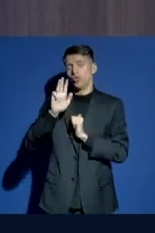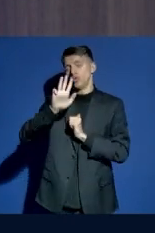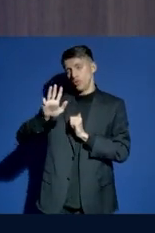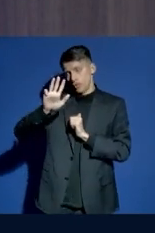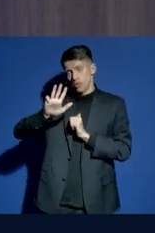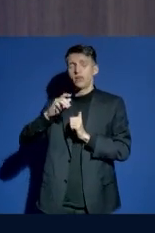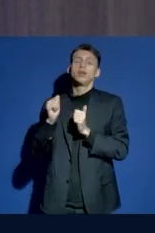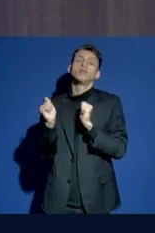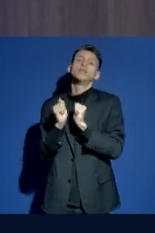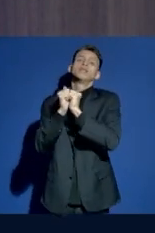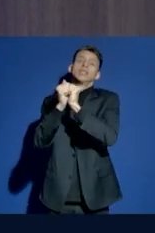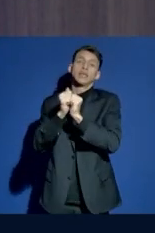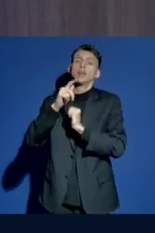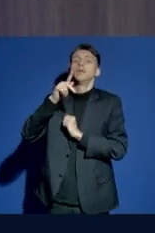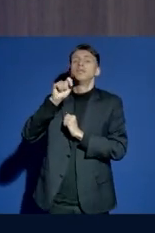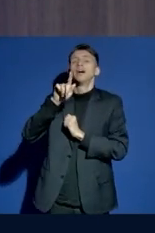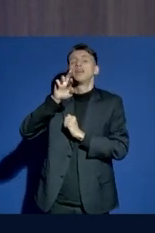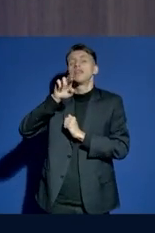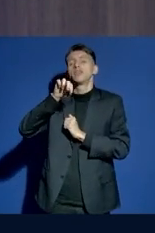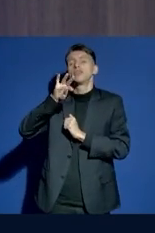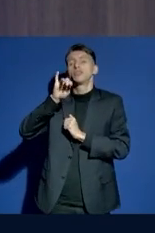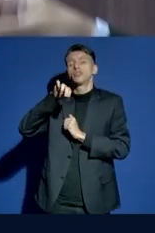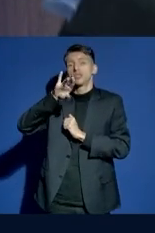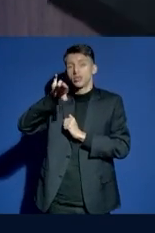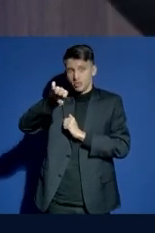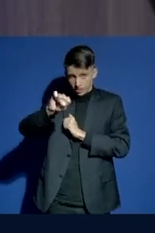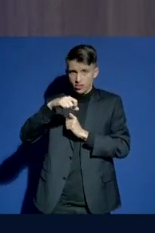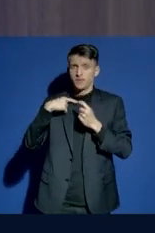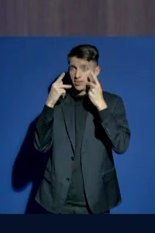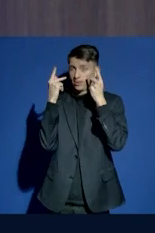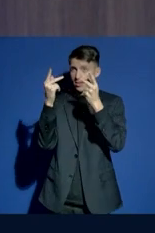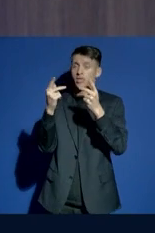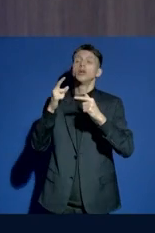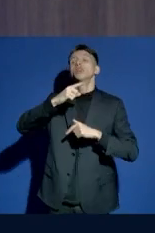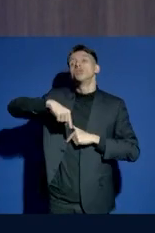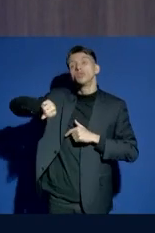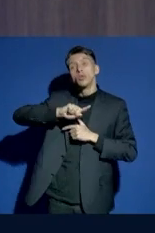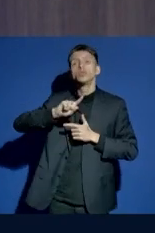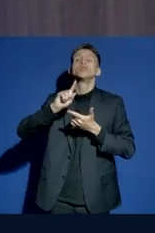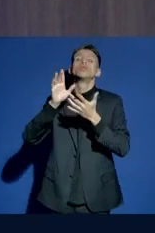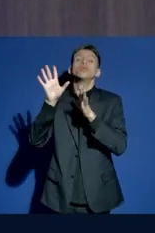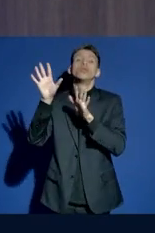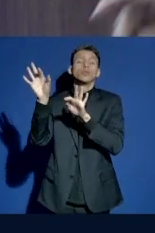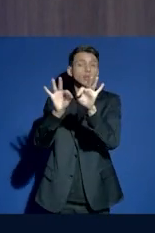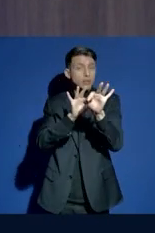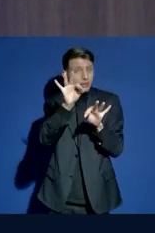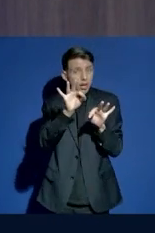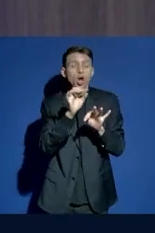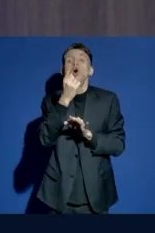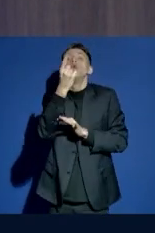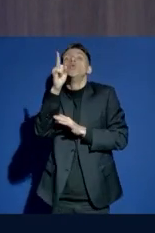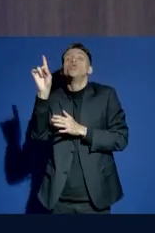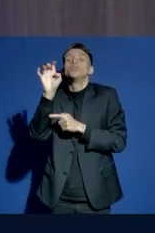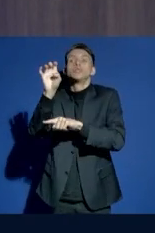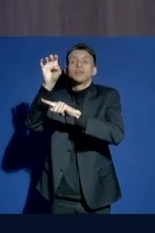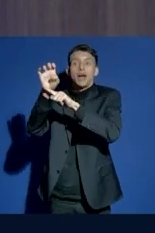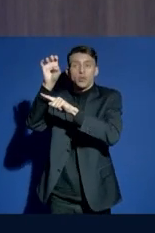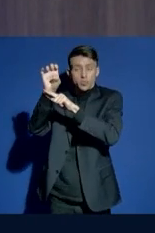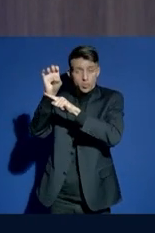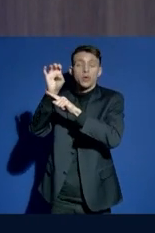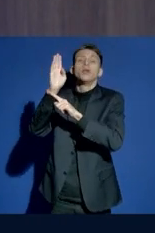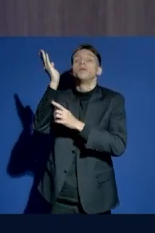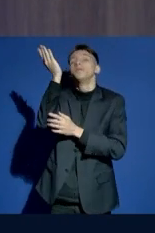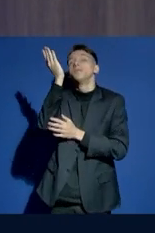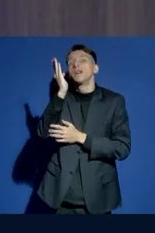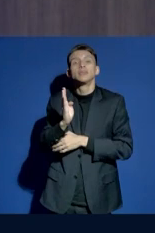em Parintins dando ordem de serviço para a gente interligar o Último estado do Brasil que não está